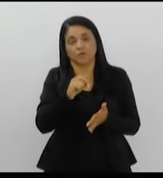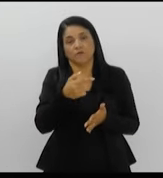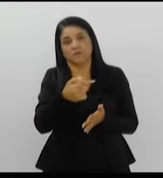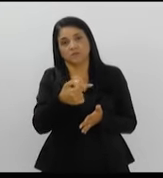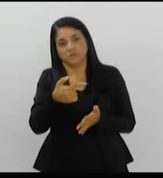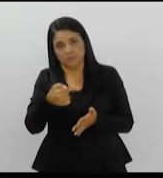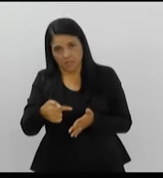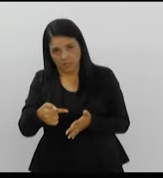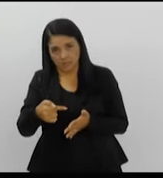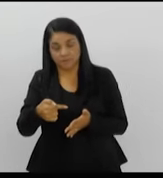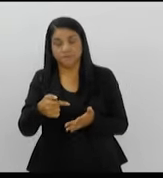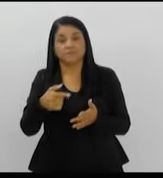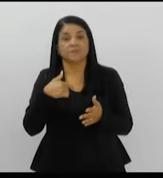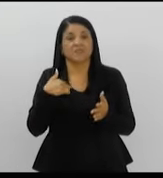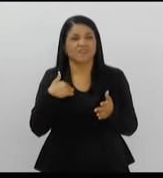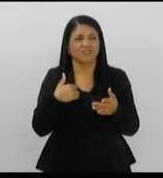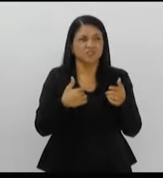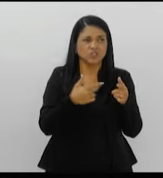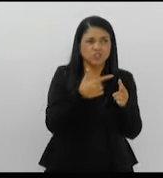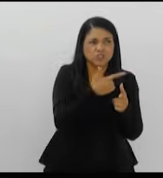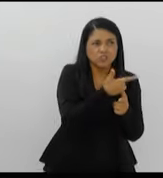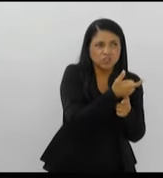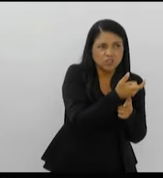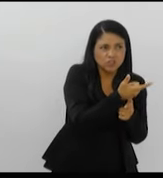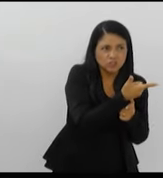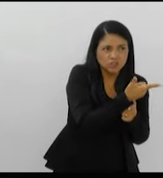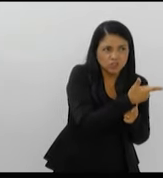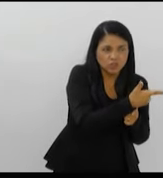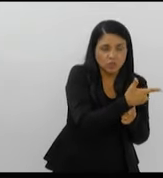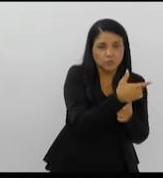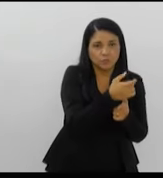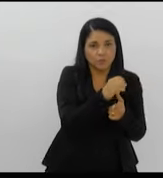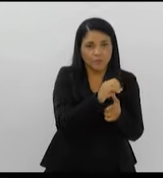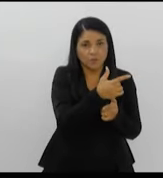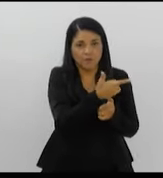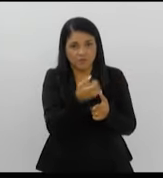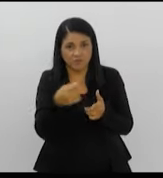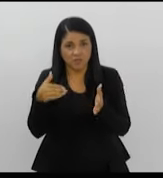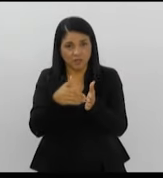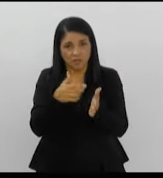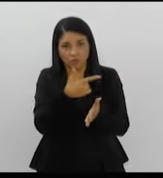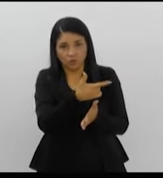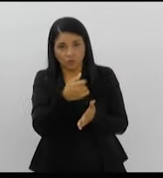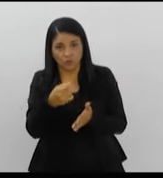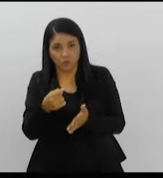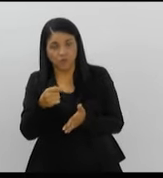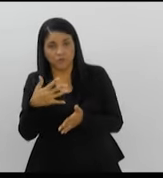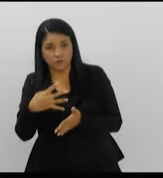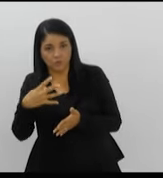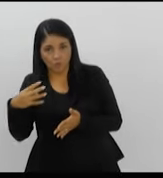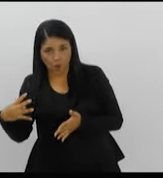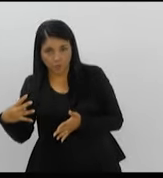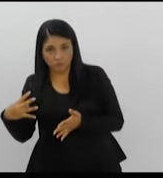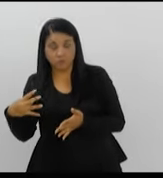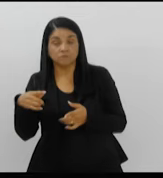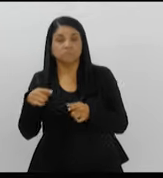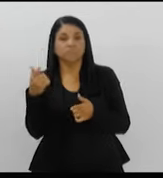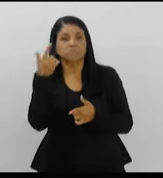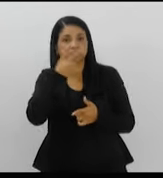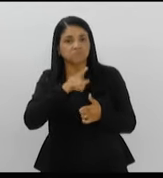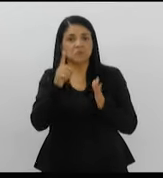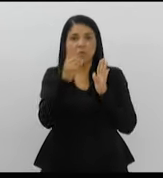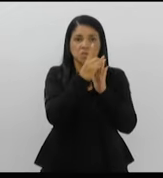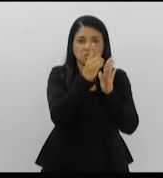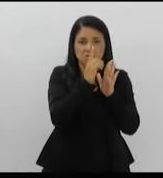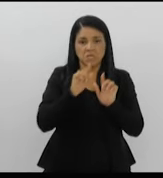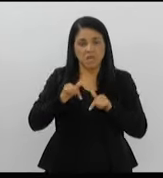de 2020 a 2024, com o mesmo governo, com ações do governo do Estado, através do decreto,